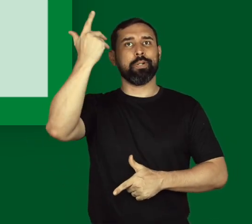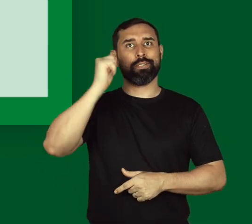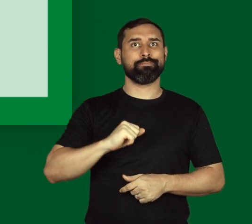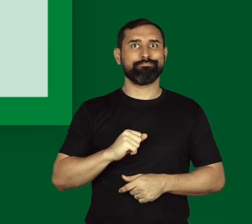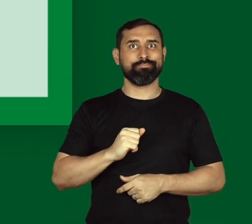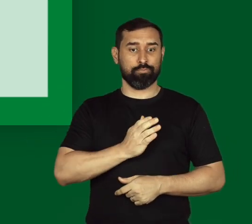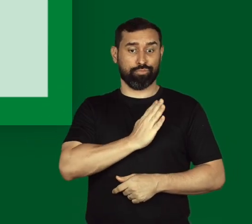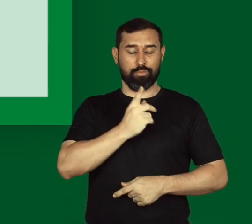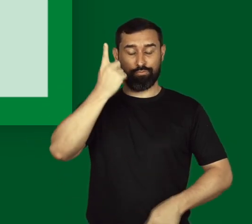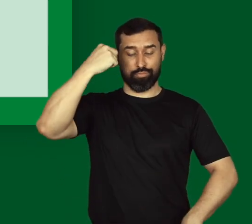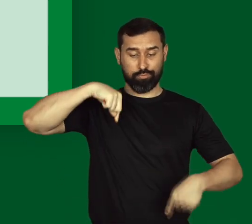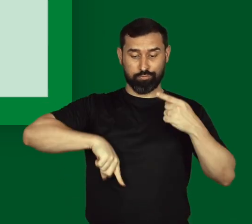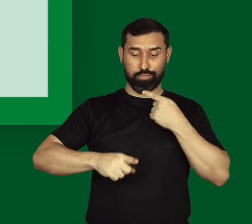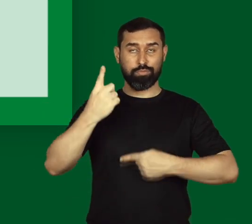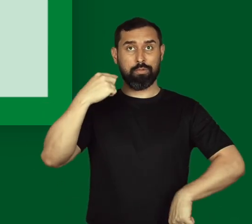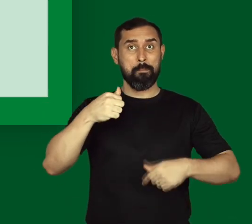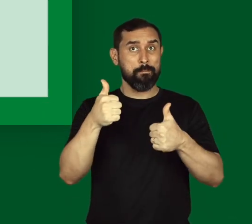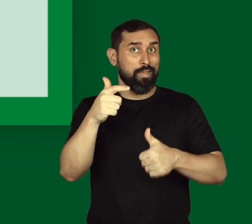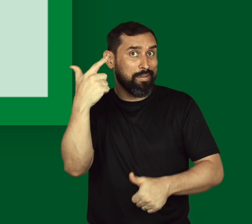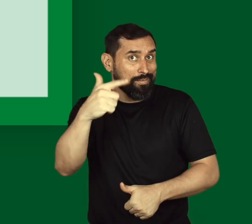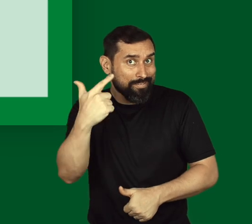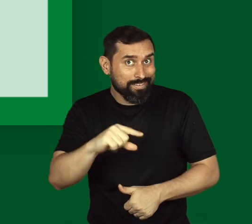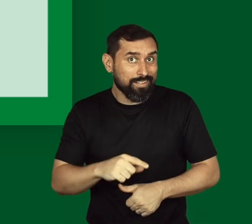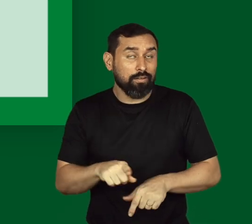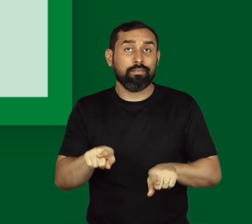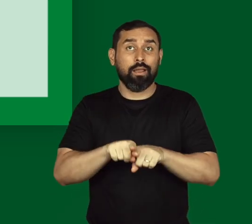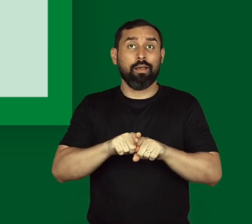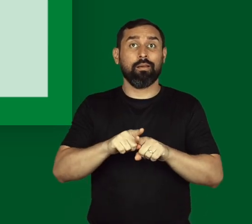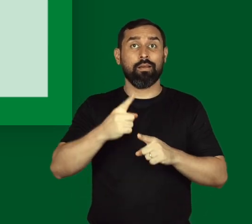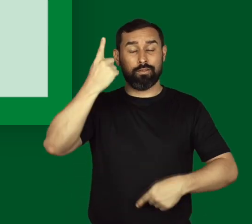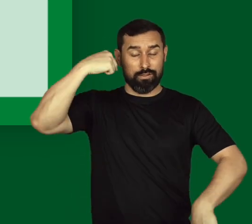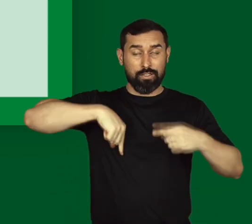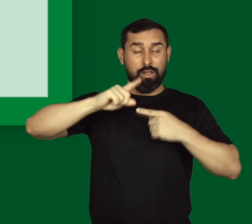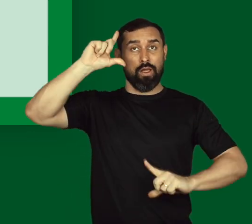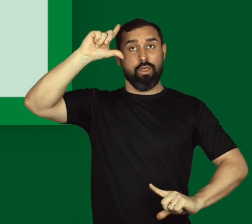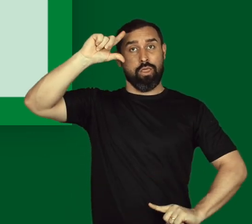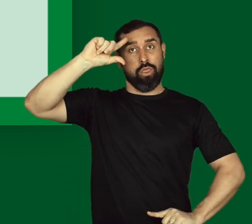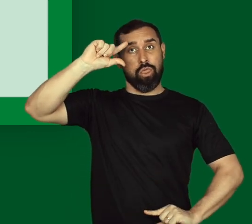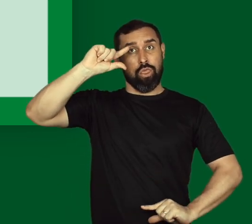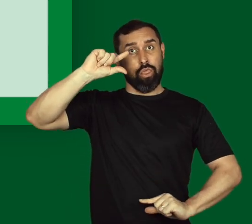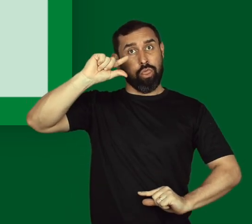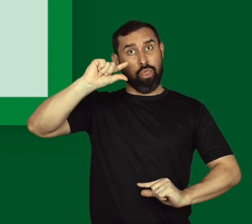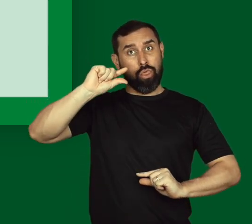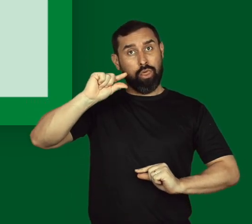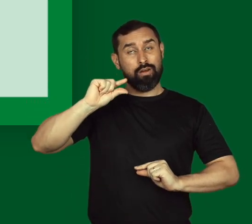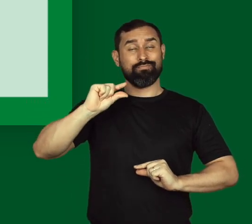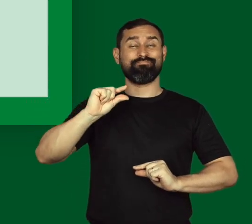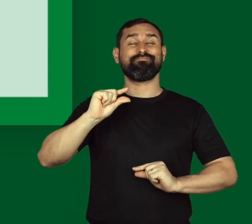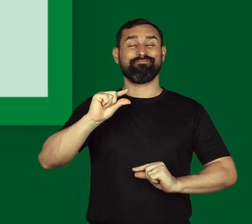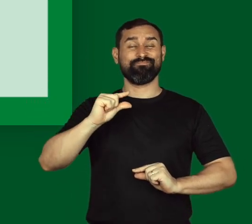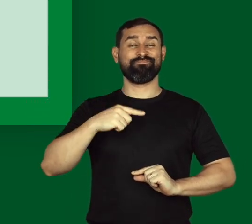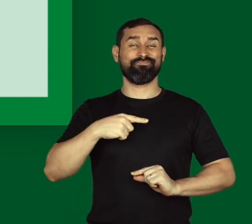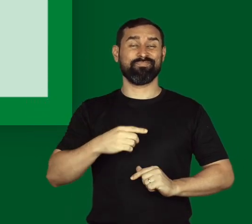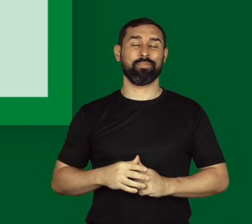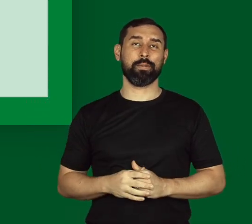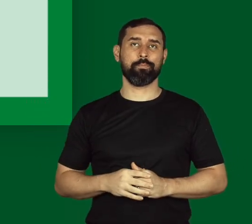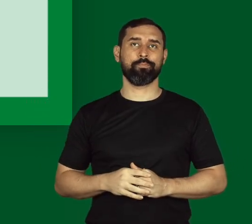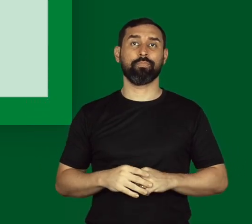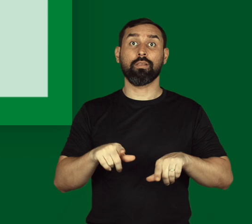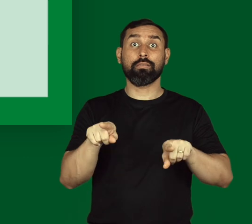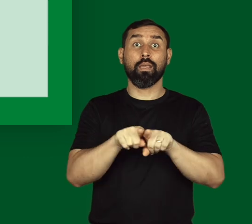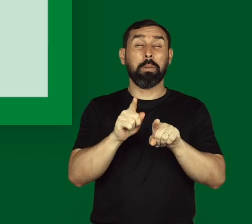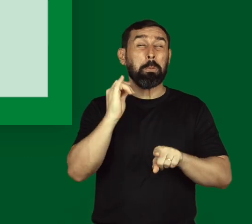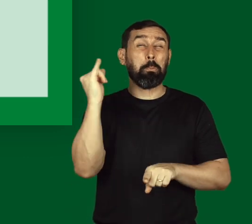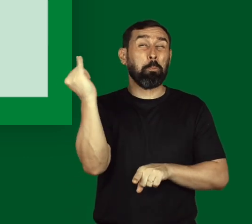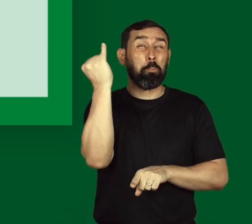bem, você tem uma perfusão tecidual diminuída e você tem uma perfusão sistêmica diminuída. E é muito importante